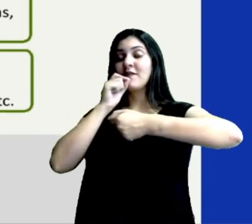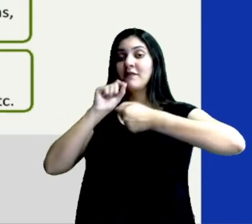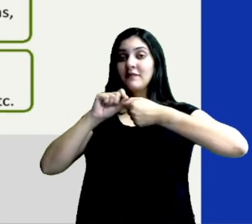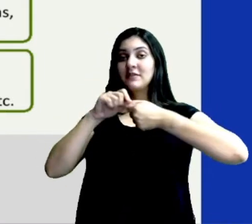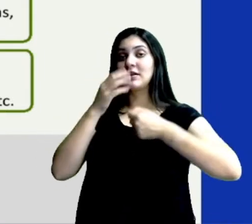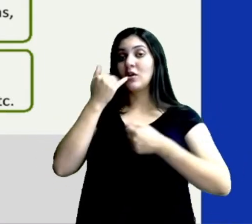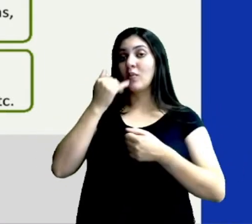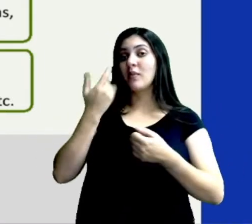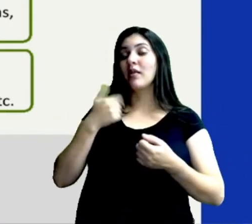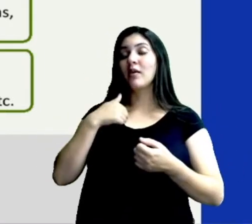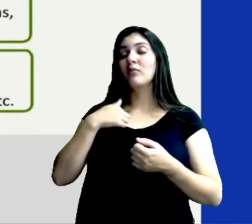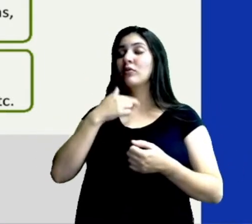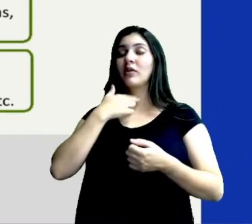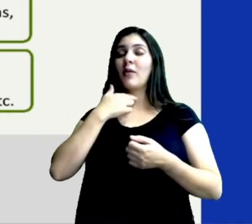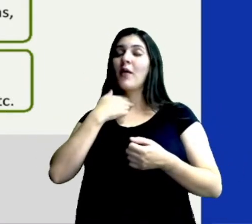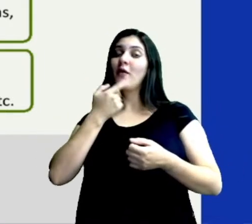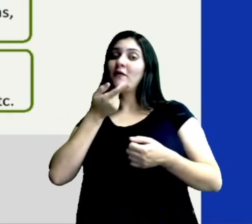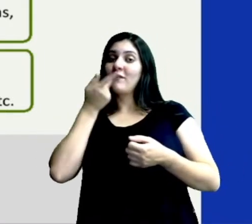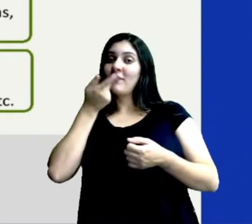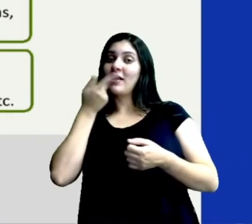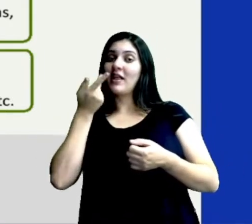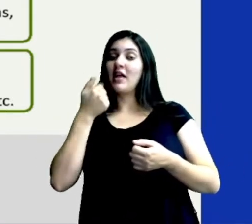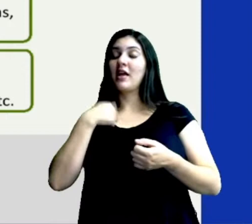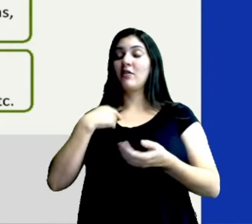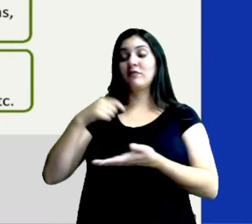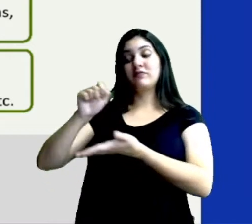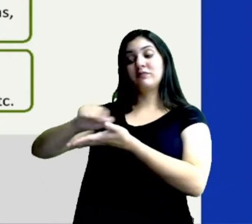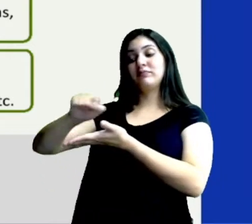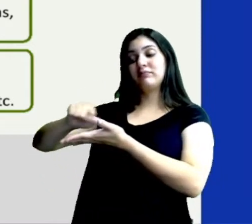eu não posso narrar, né? De certa forma, eu tenho